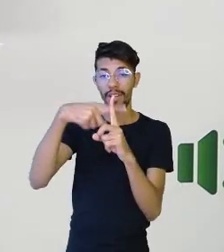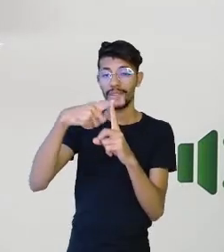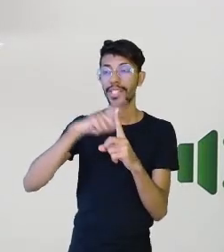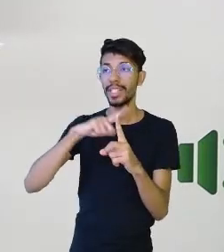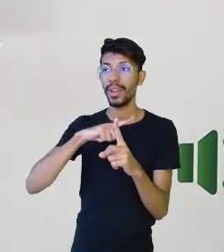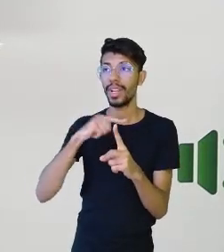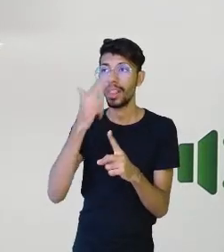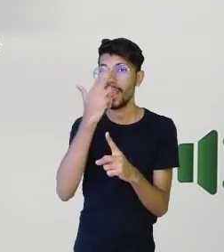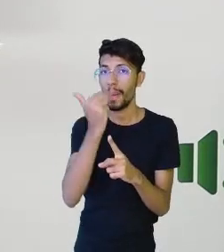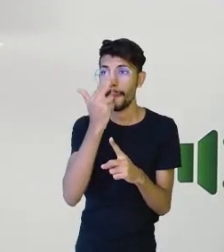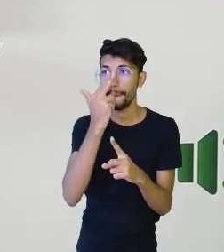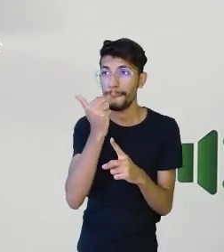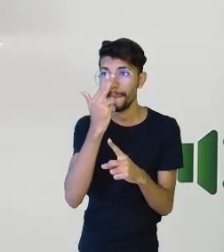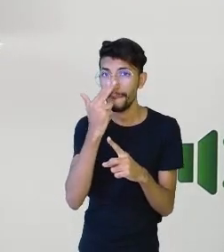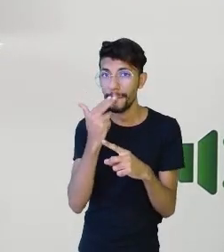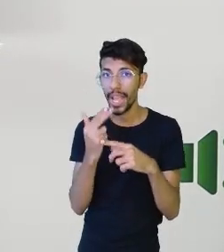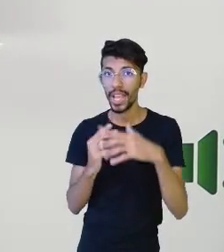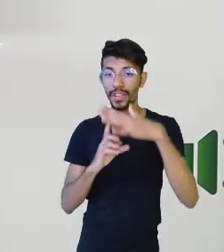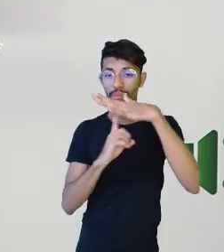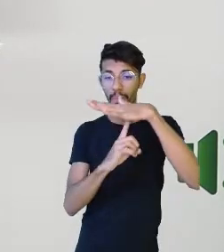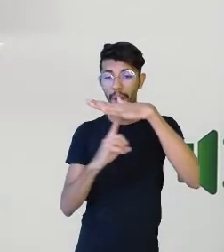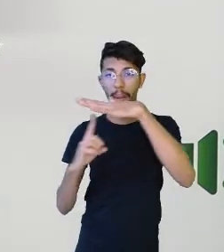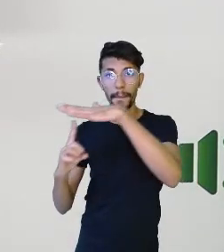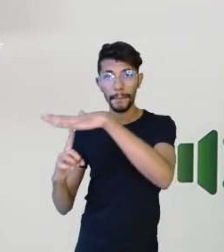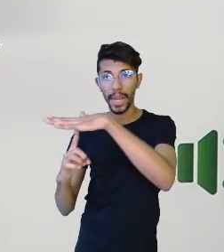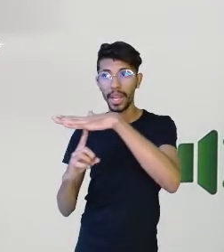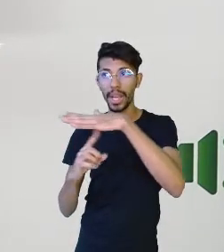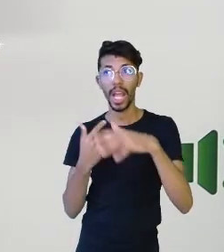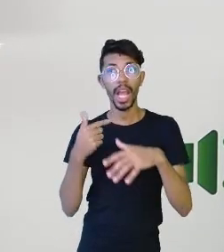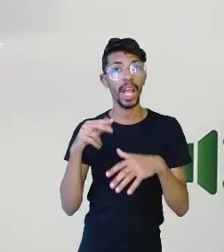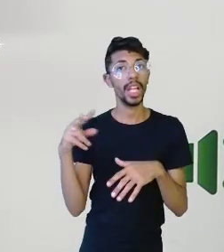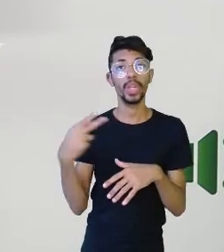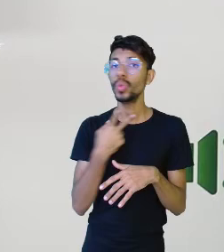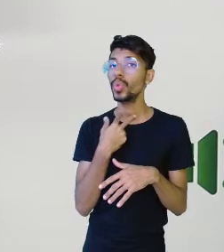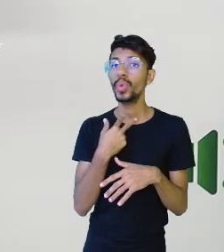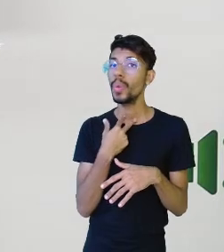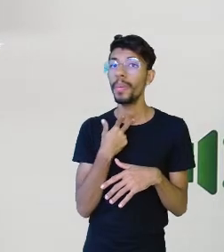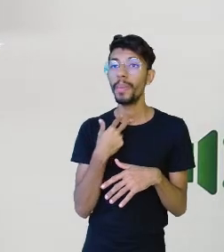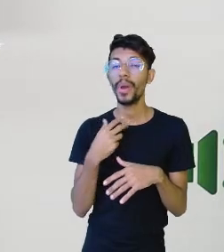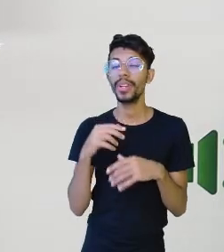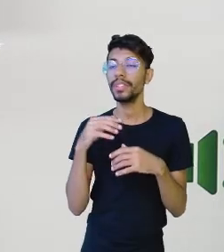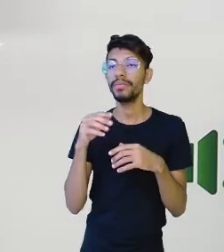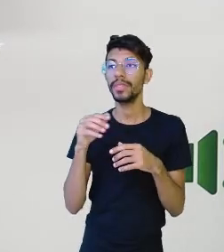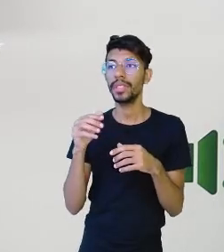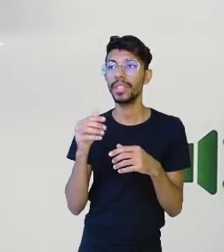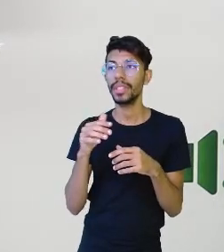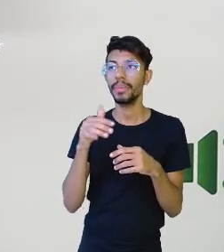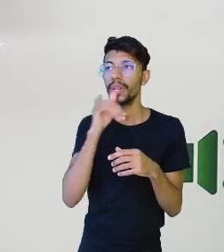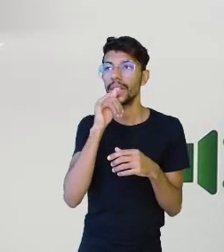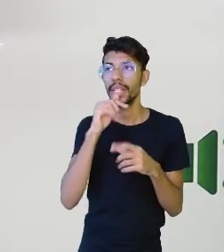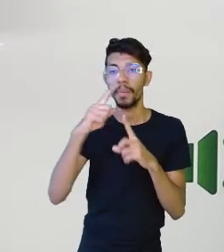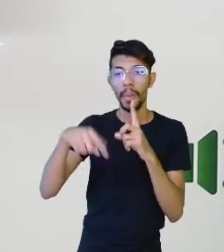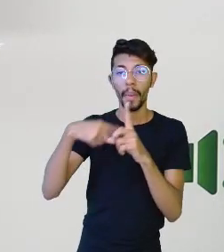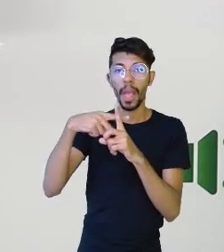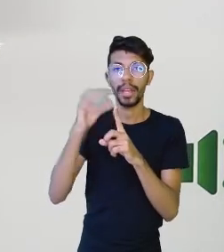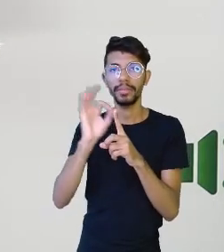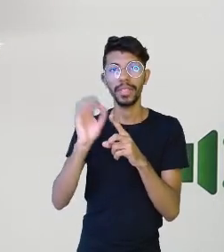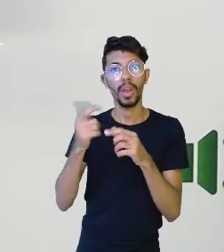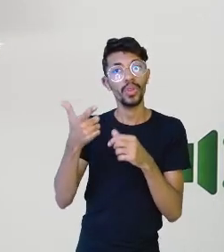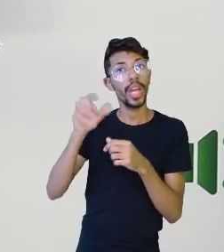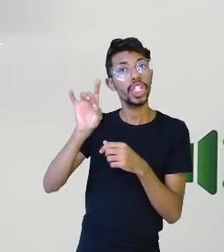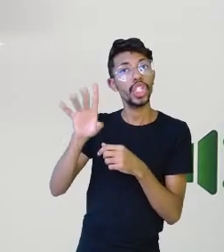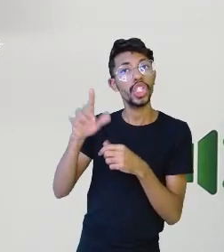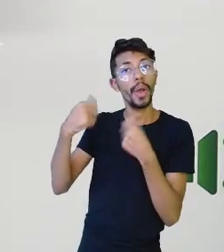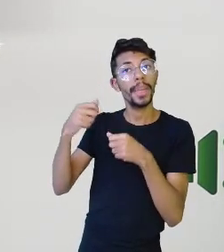o mesmo denominador, eu não vou mexer nele. Eu vou repetir na